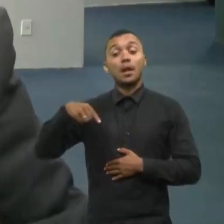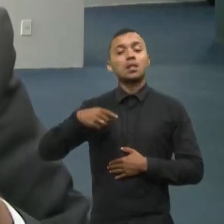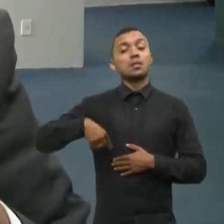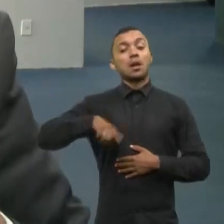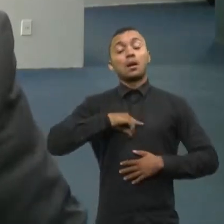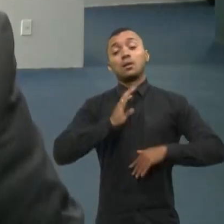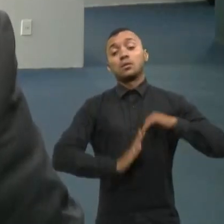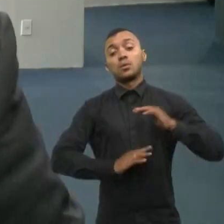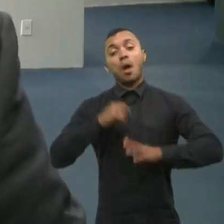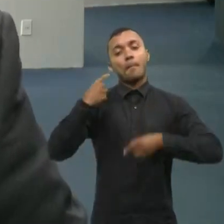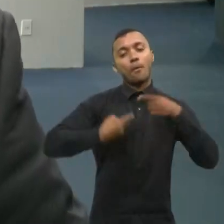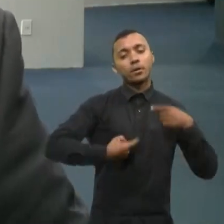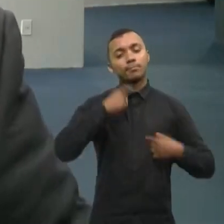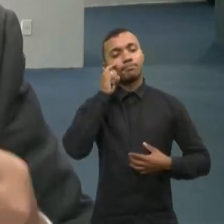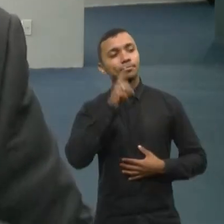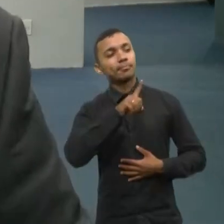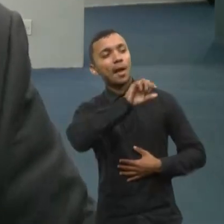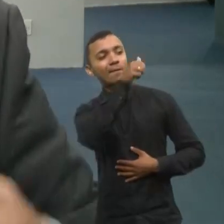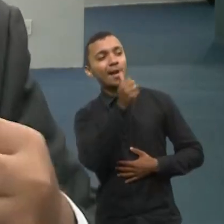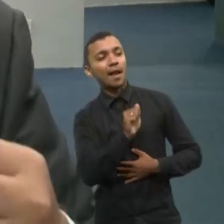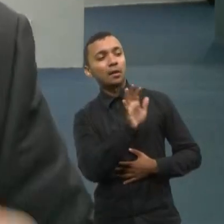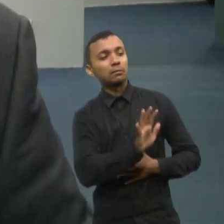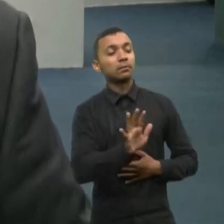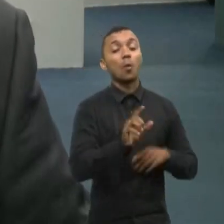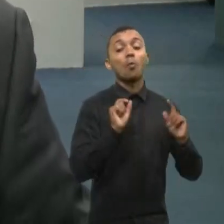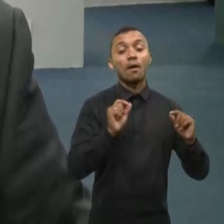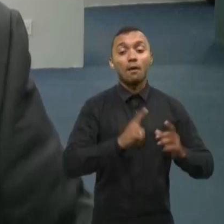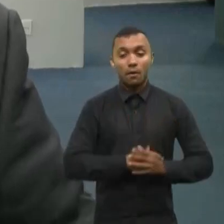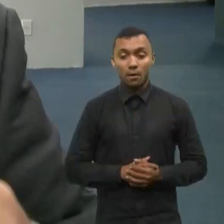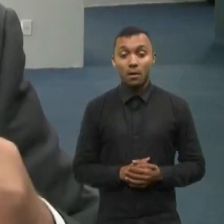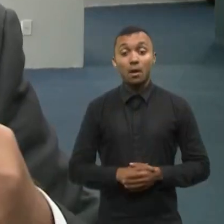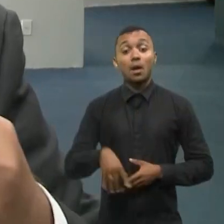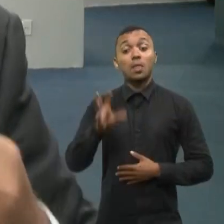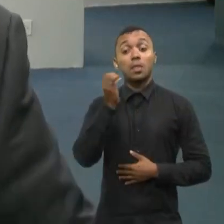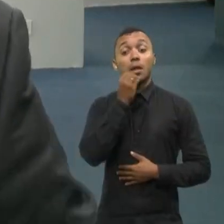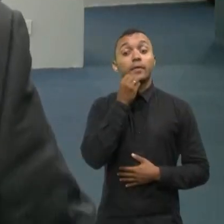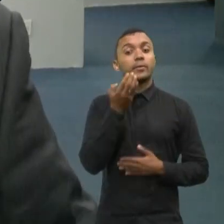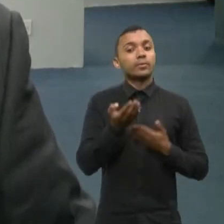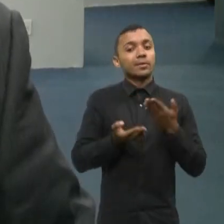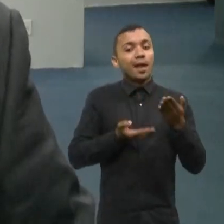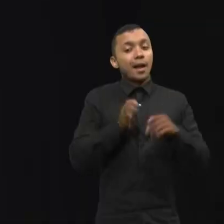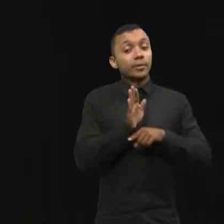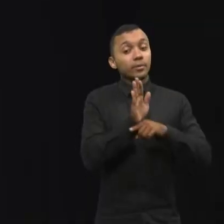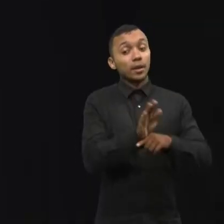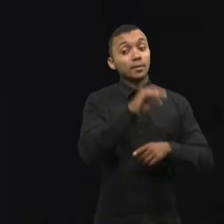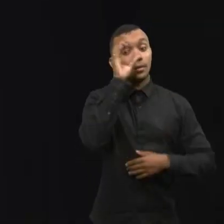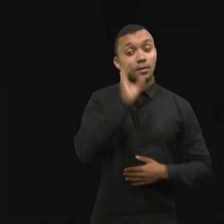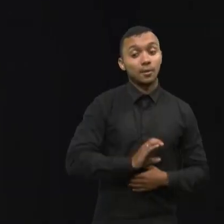precisamos avaliar o seguinte: nós precisamos cuidar do cidadão.